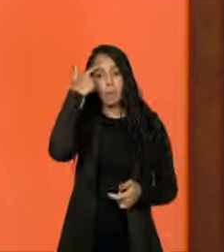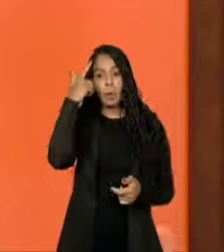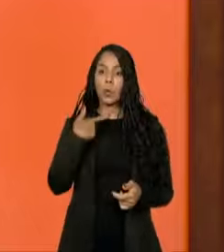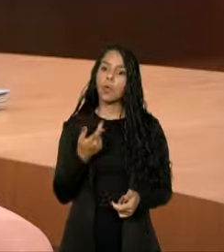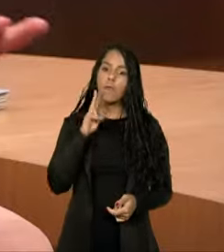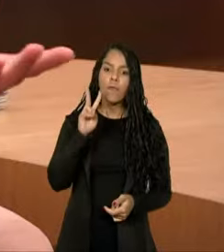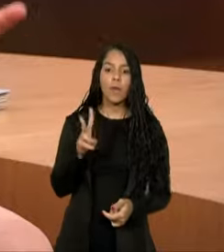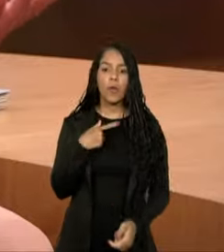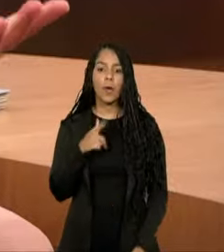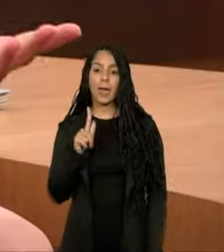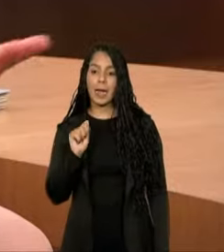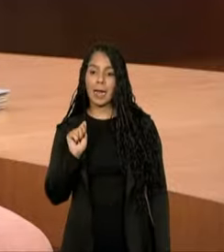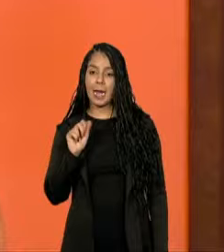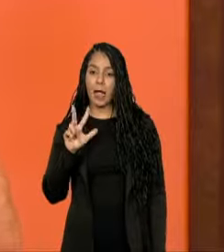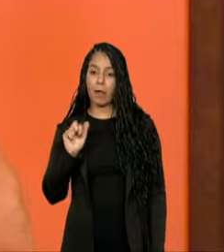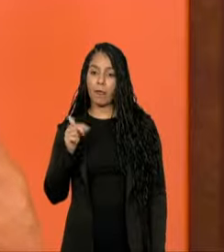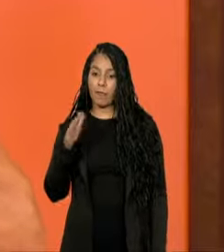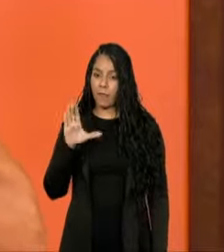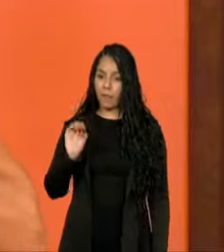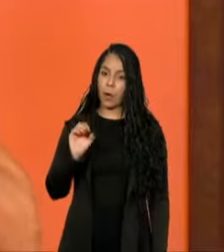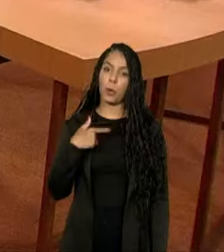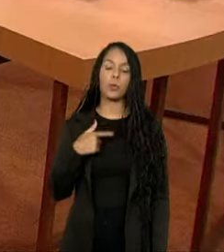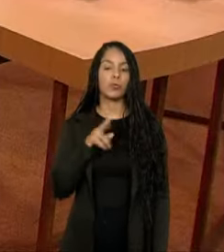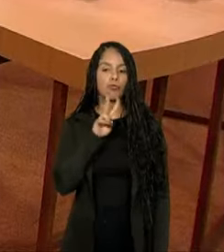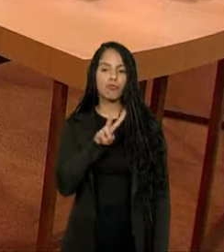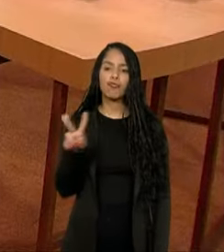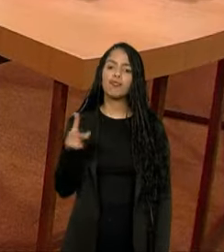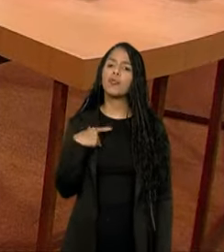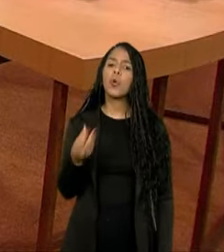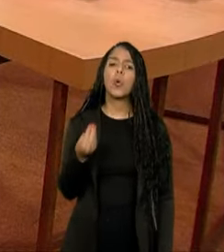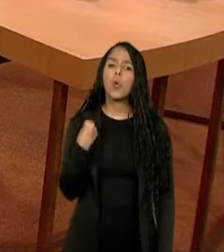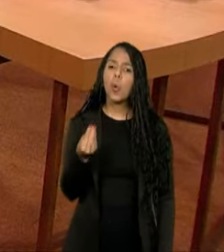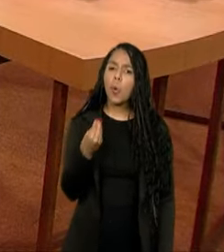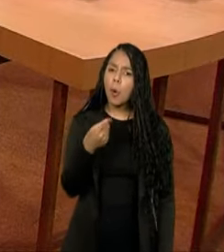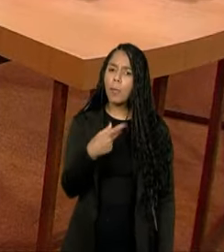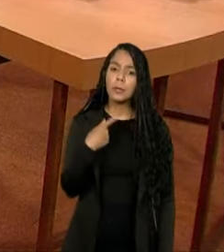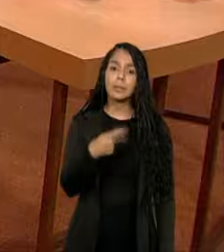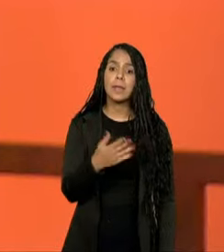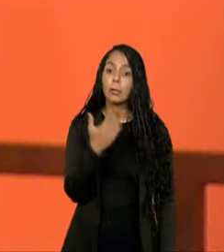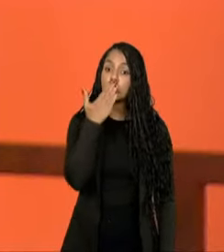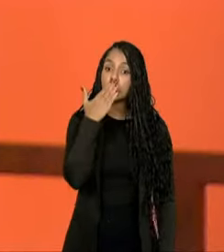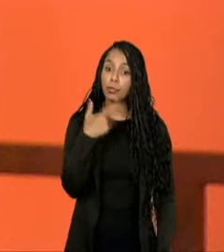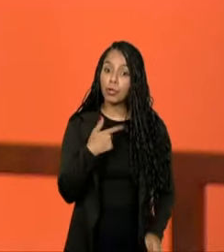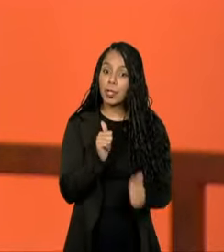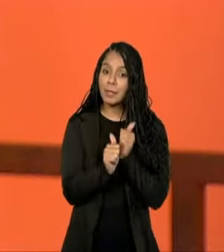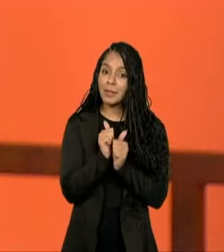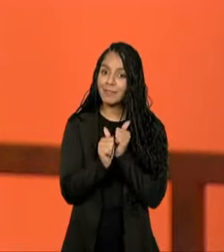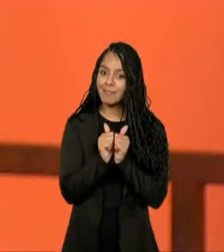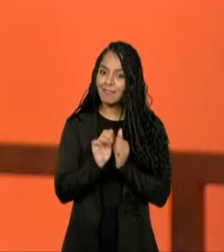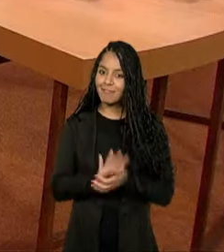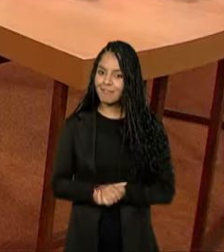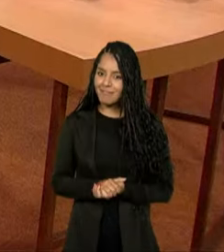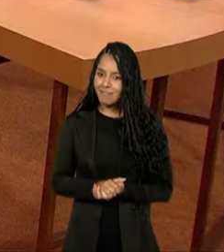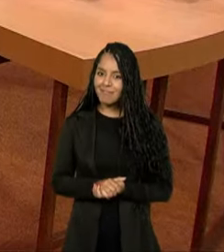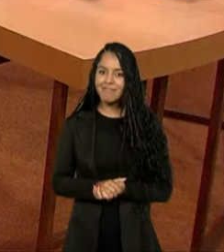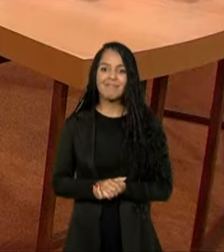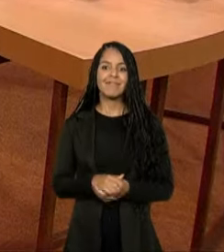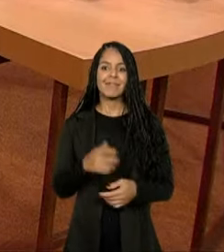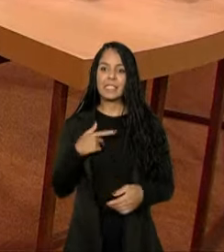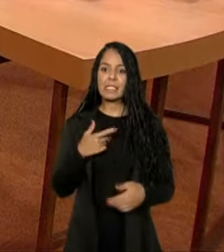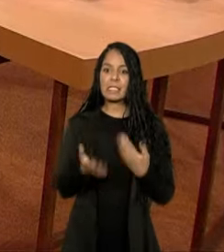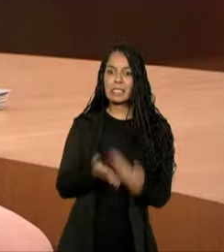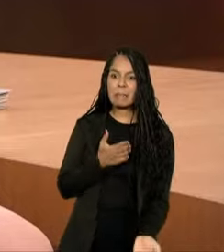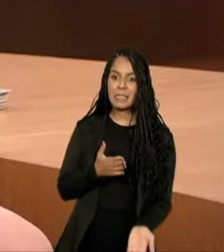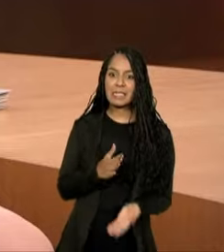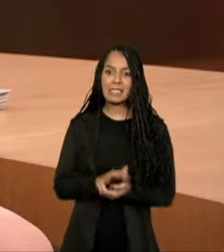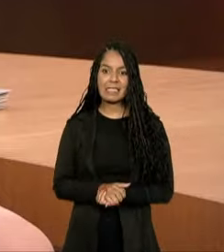homens, assim, o Galvão, né? Que é nosso... A gente escuta tanto. Como é que é assim, de repente, quando o teu time tá jogando... E aí tá